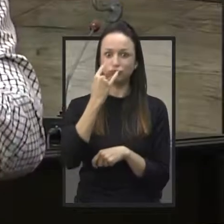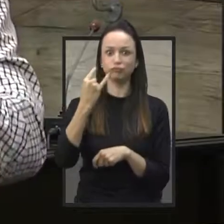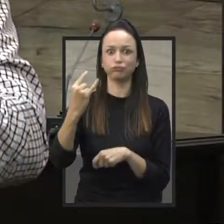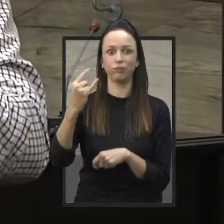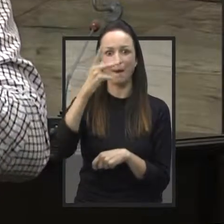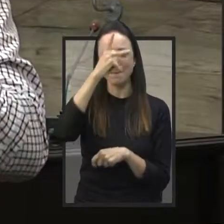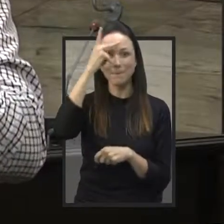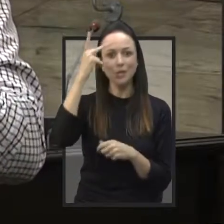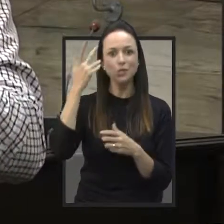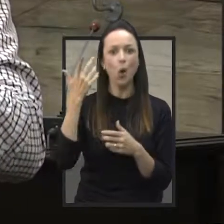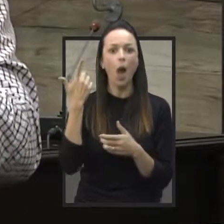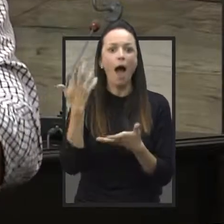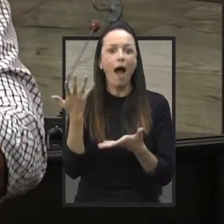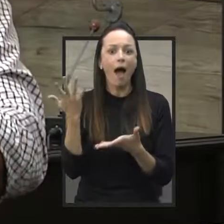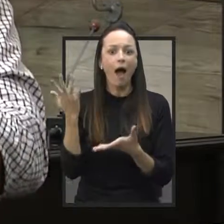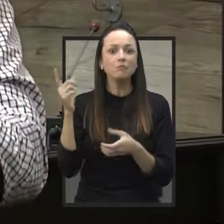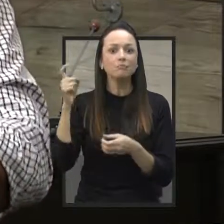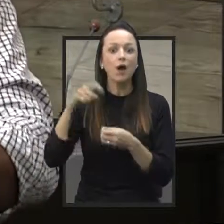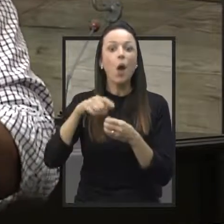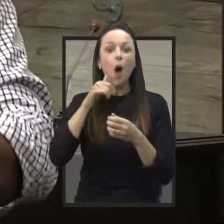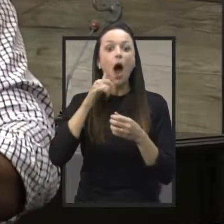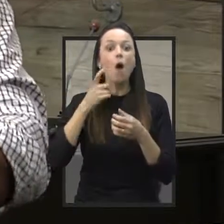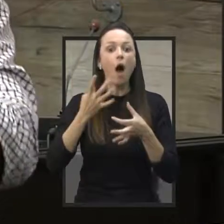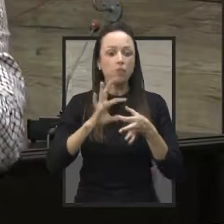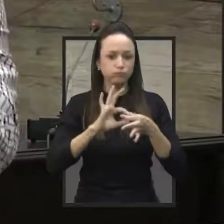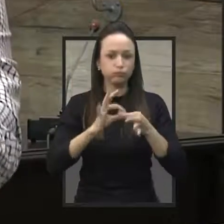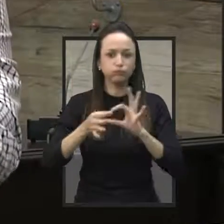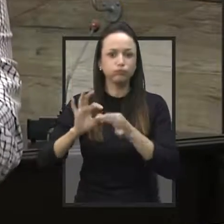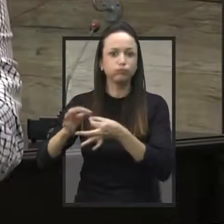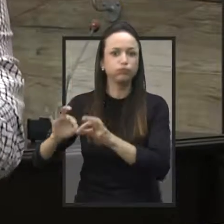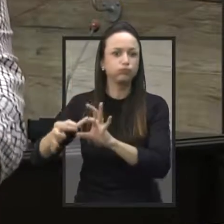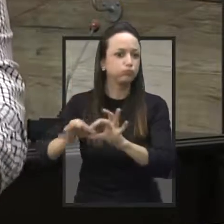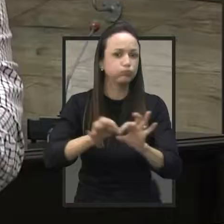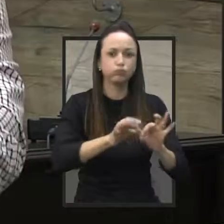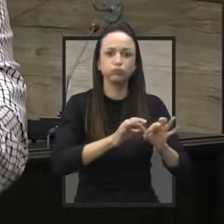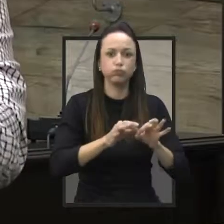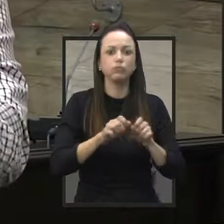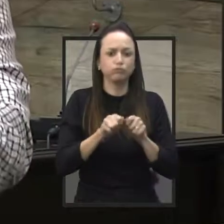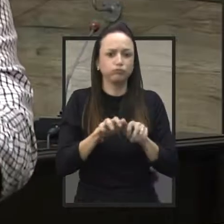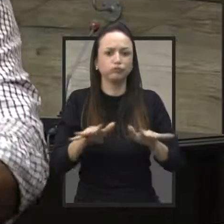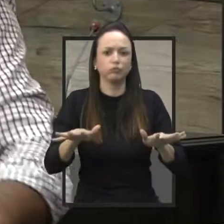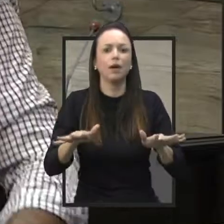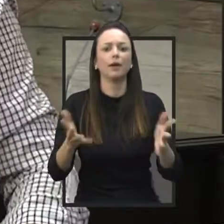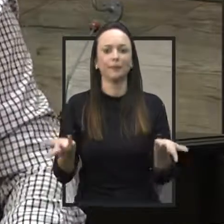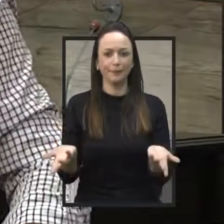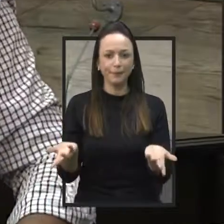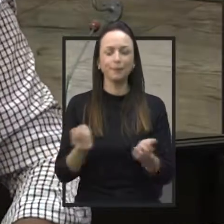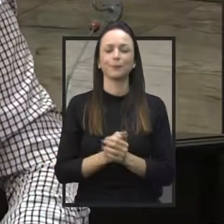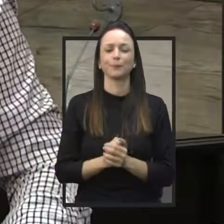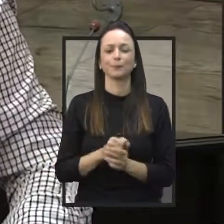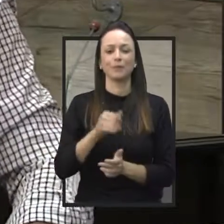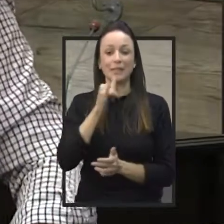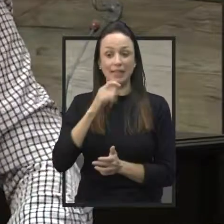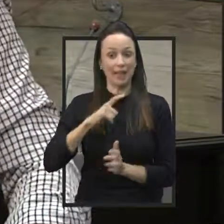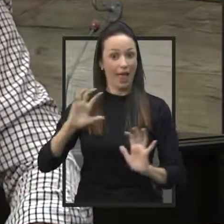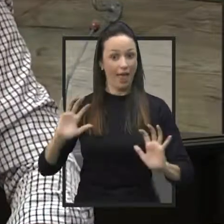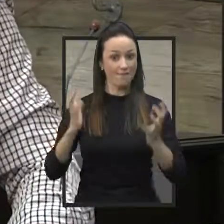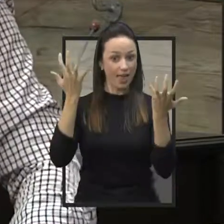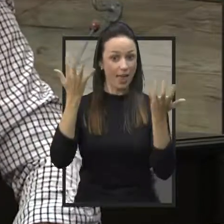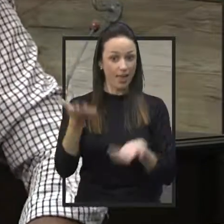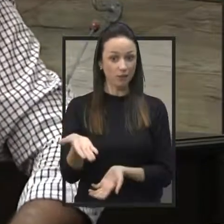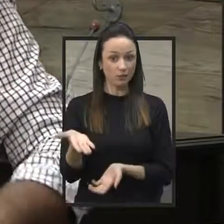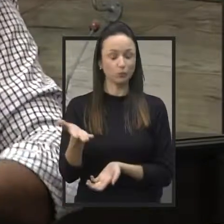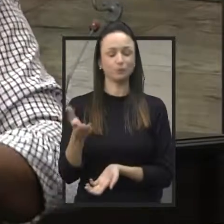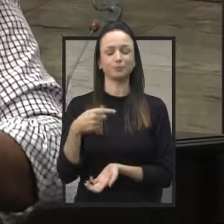tudo se torna uma cadeia, Então, quando chega um evento ali, vamos dizer assim, como a gente vai estar falando